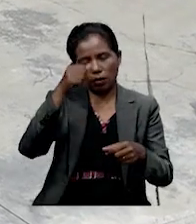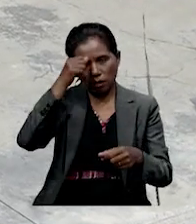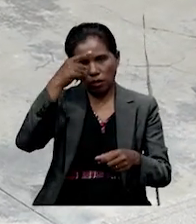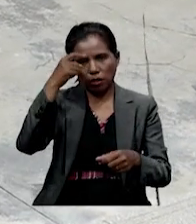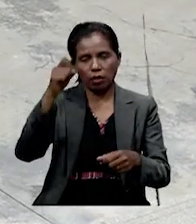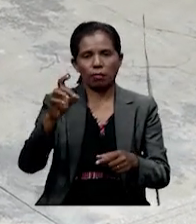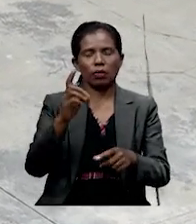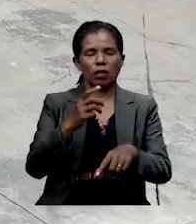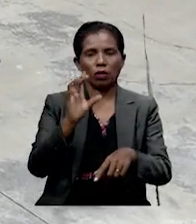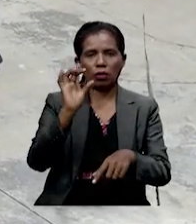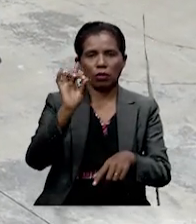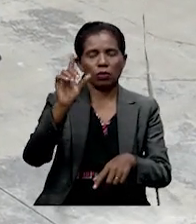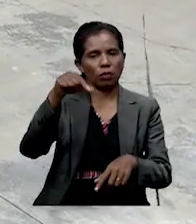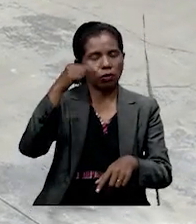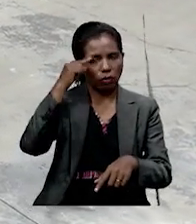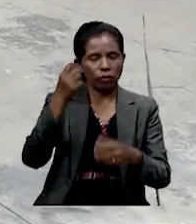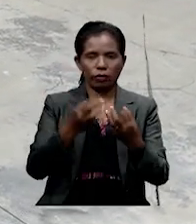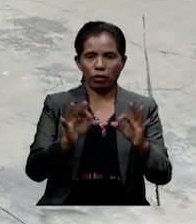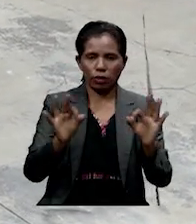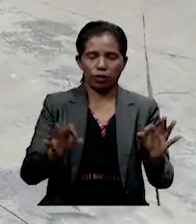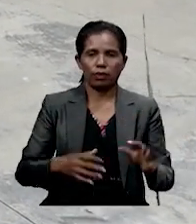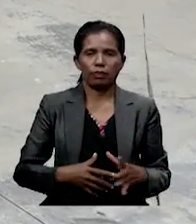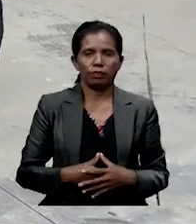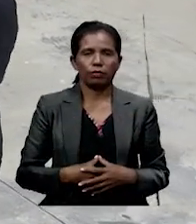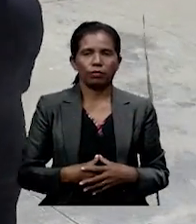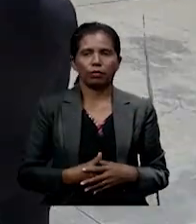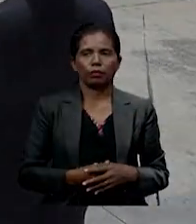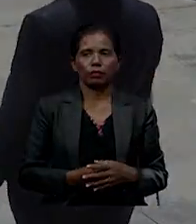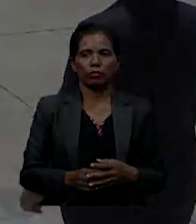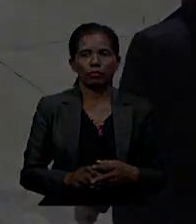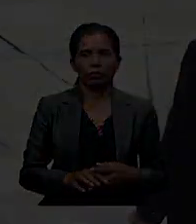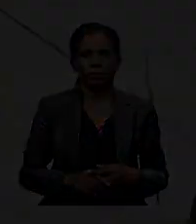oitavo governo ne remata dadão. Adere tu Simenis, bem-vinda Simenis, Jemen.